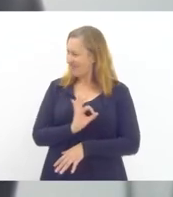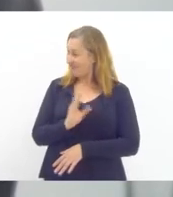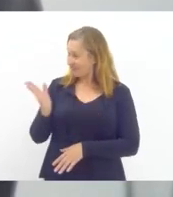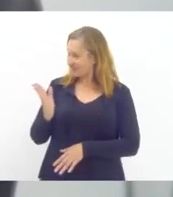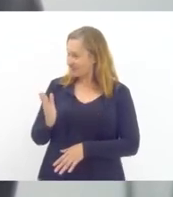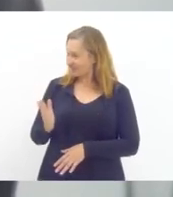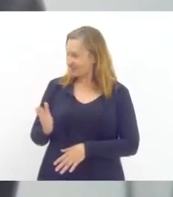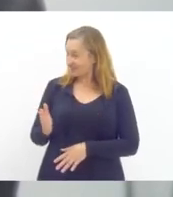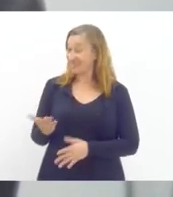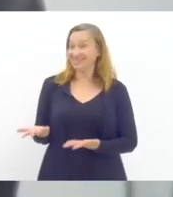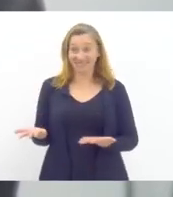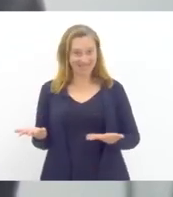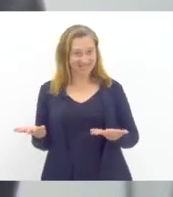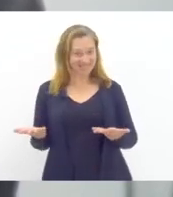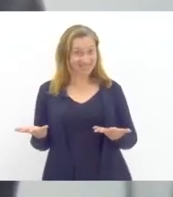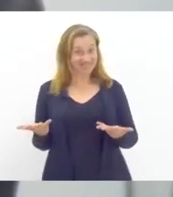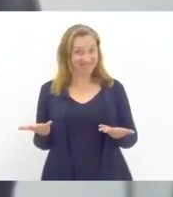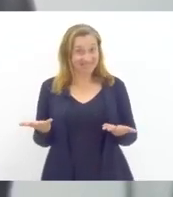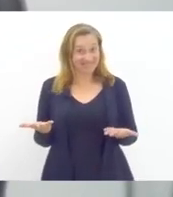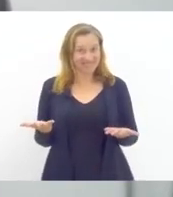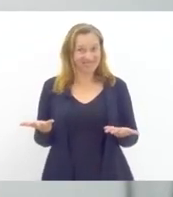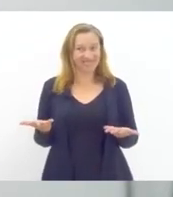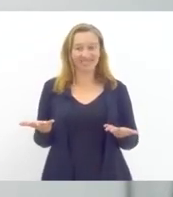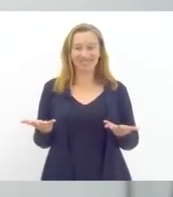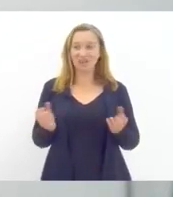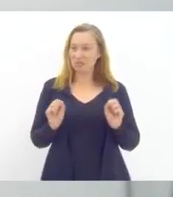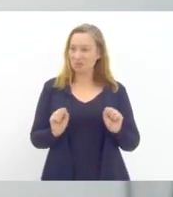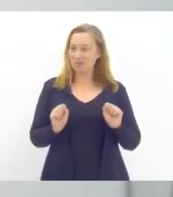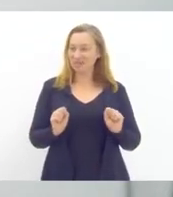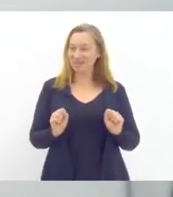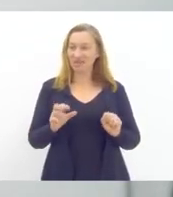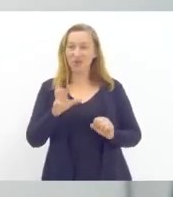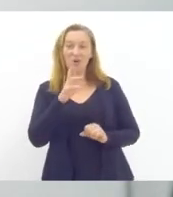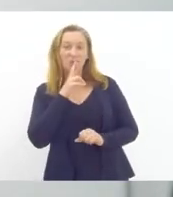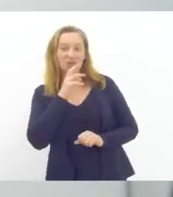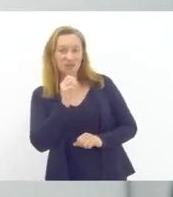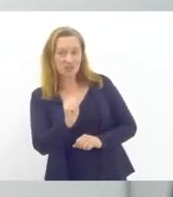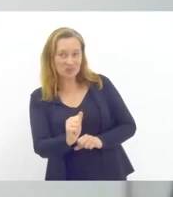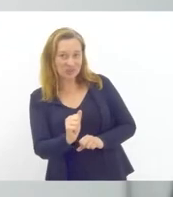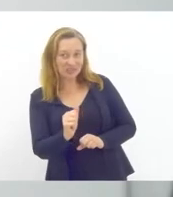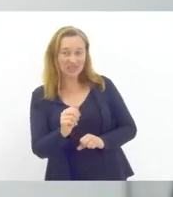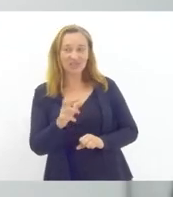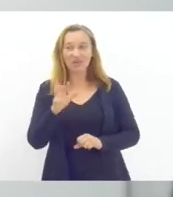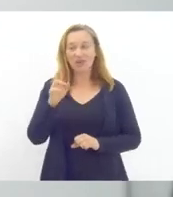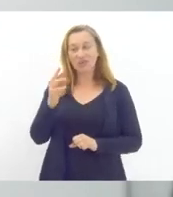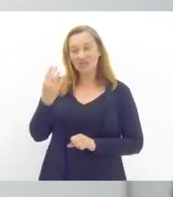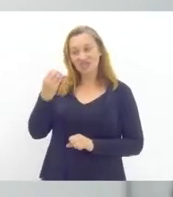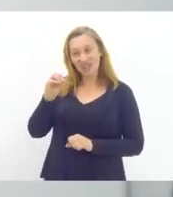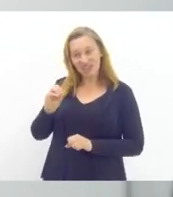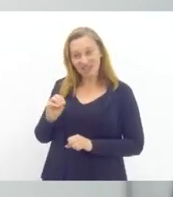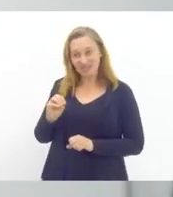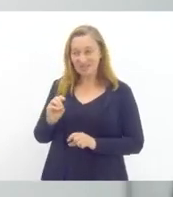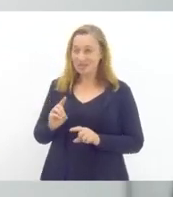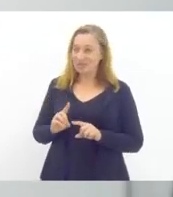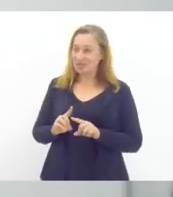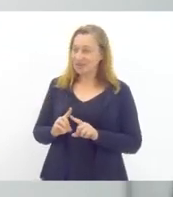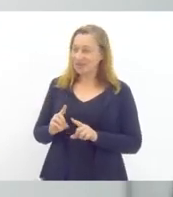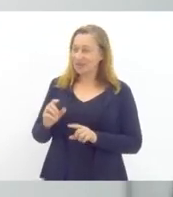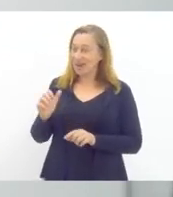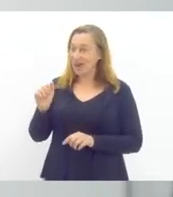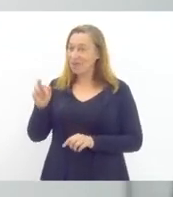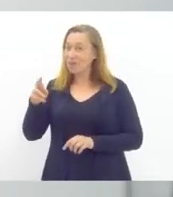não né não é isso poderia ser pelo Rodrigo pelo Rogério os